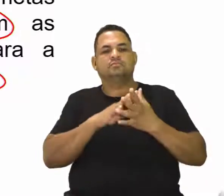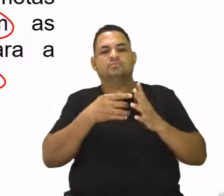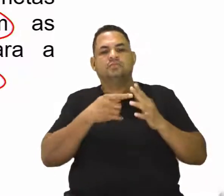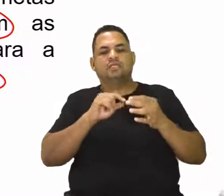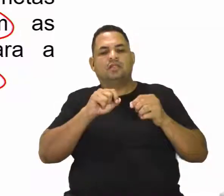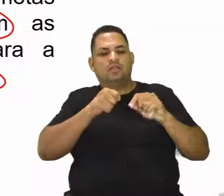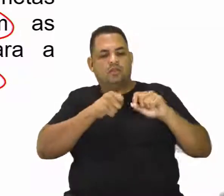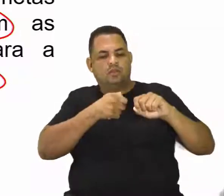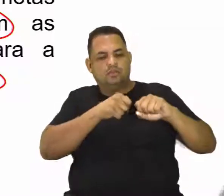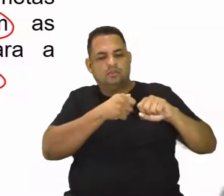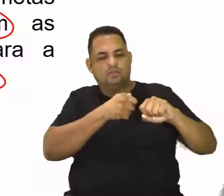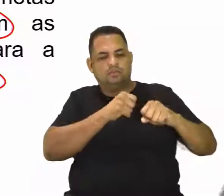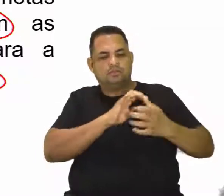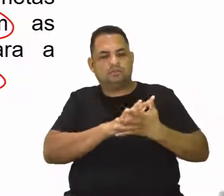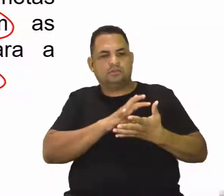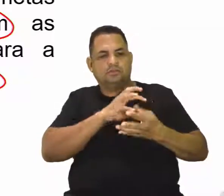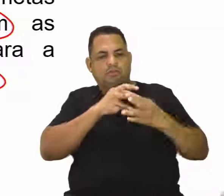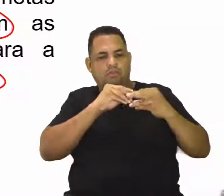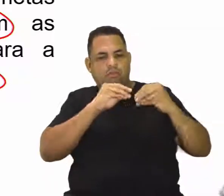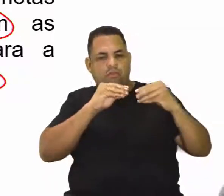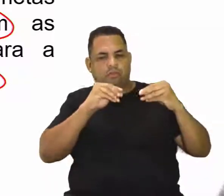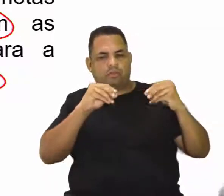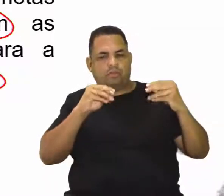parafusos vão apodrecer.